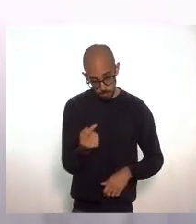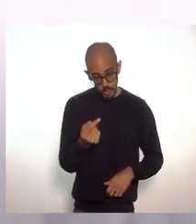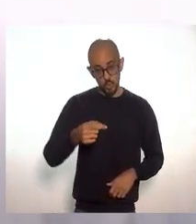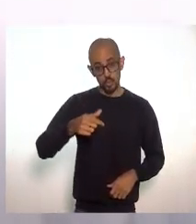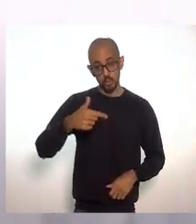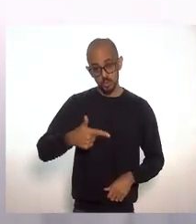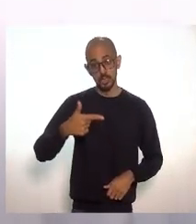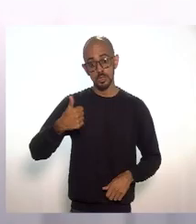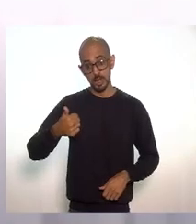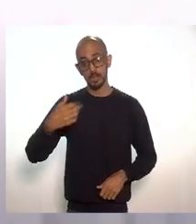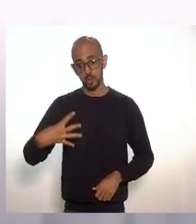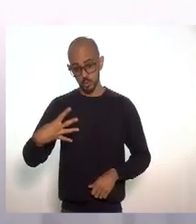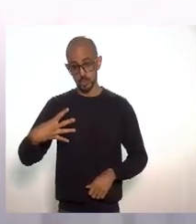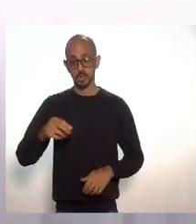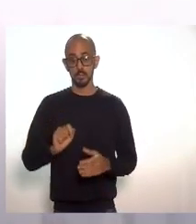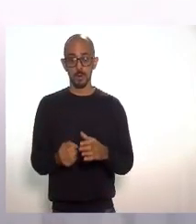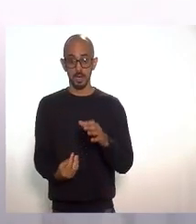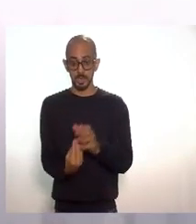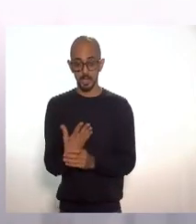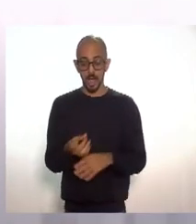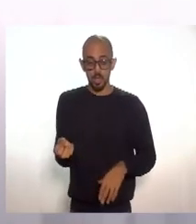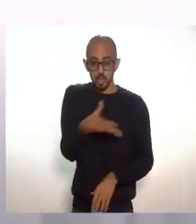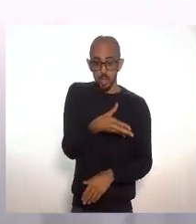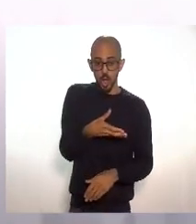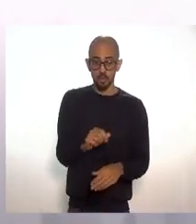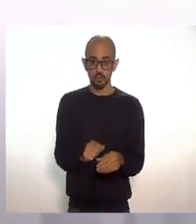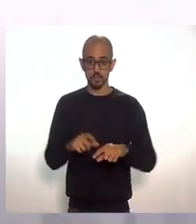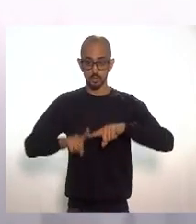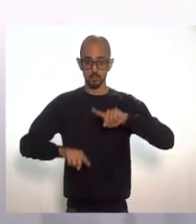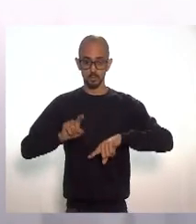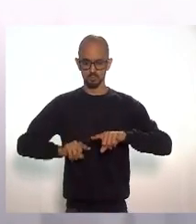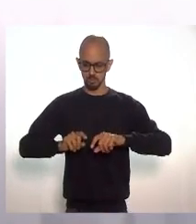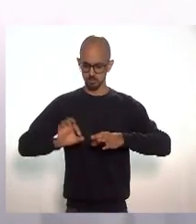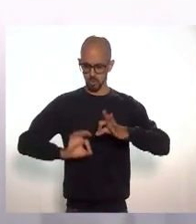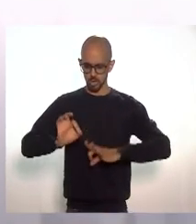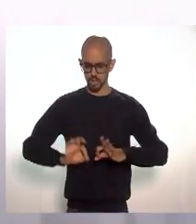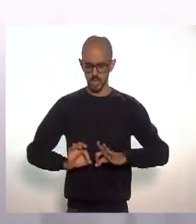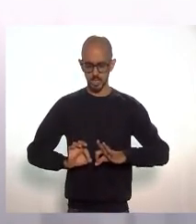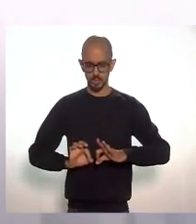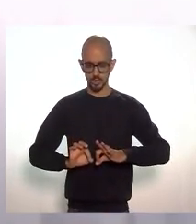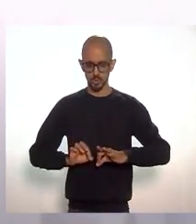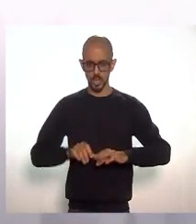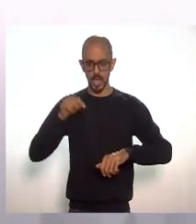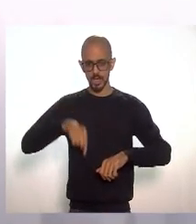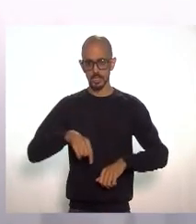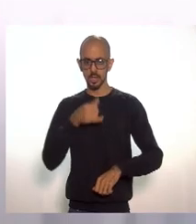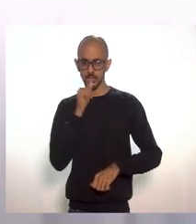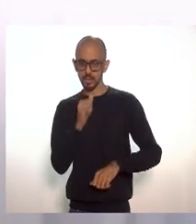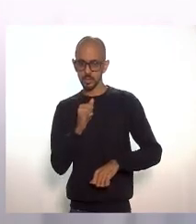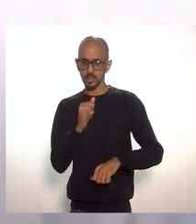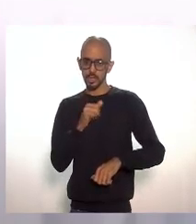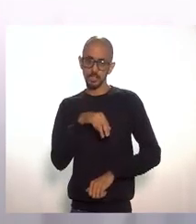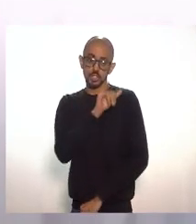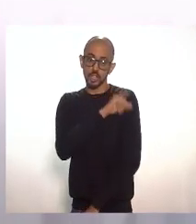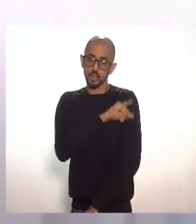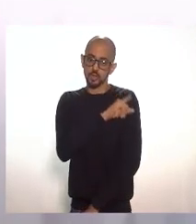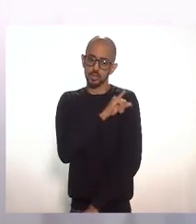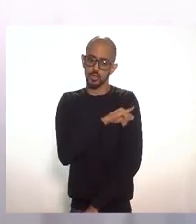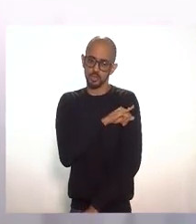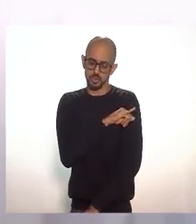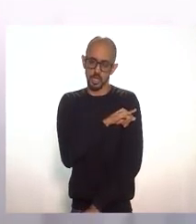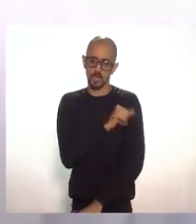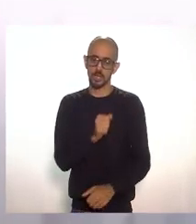2021. E que implementarem novos projetos em geração de energia do Estado do Rio de Janeiro a partir do gás natural, conforme autorizado